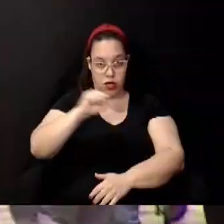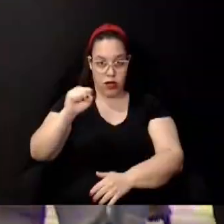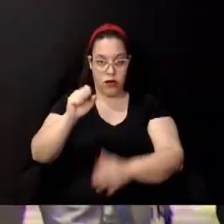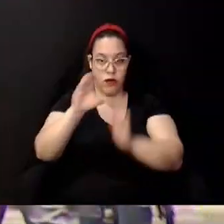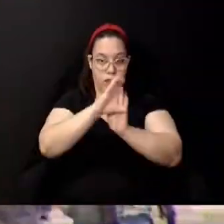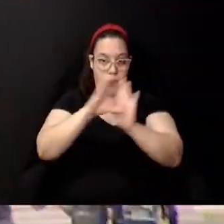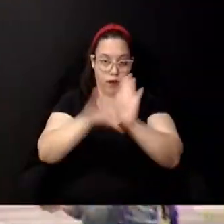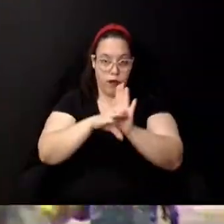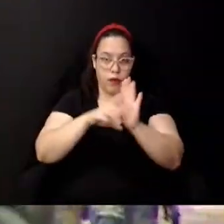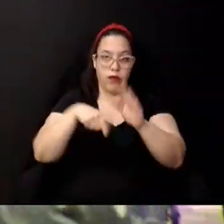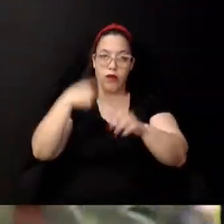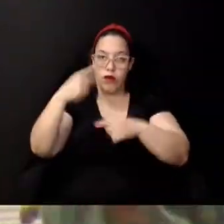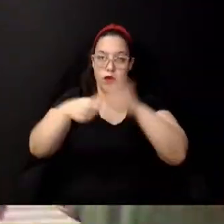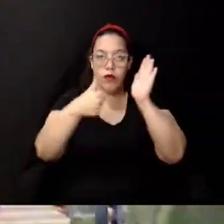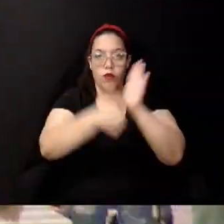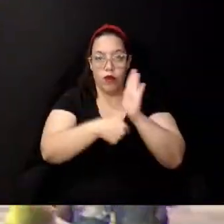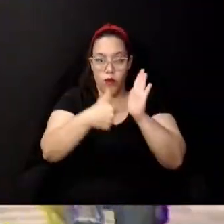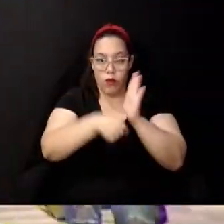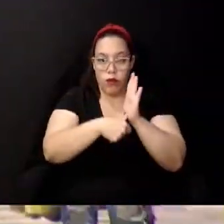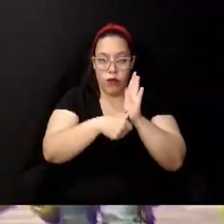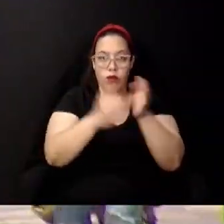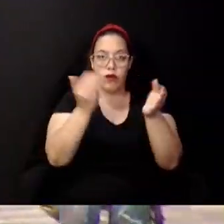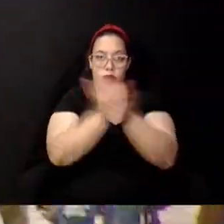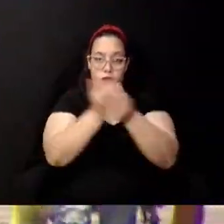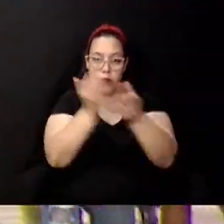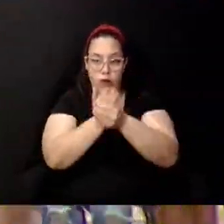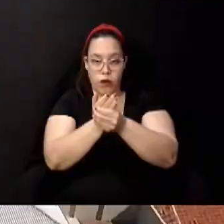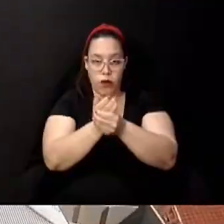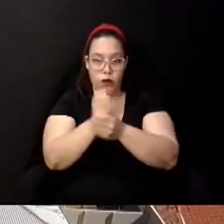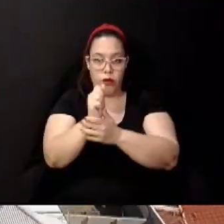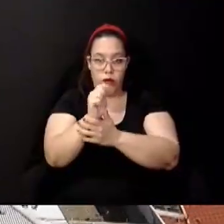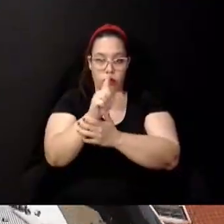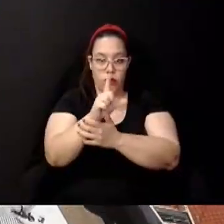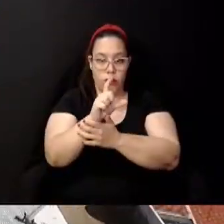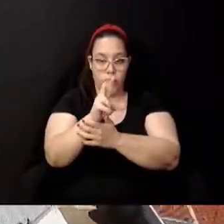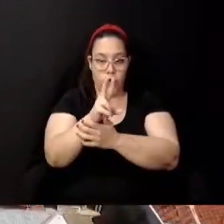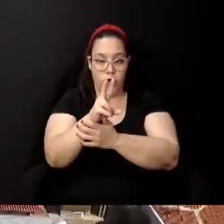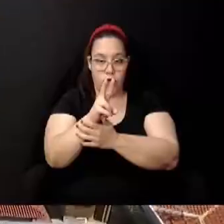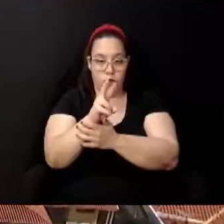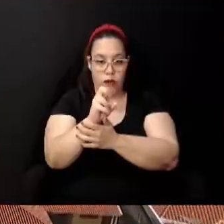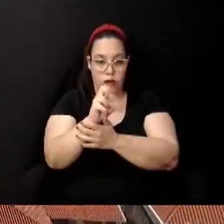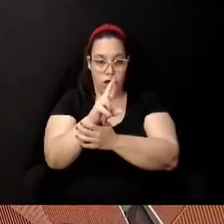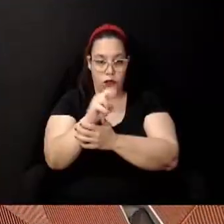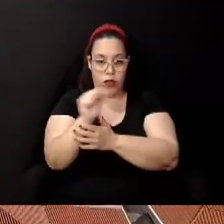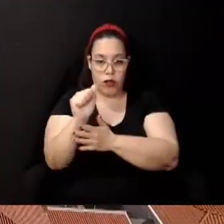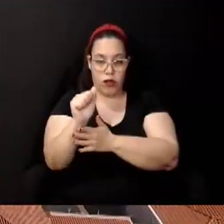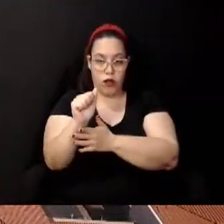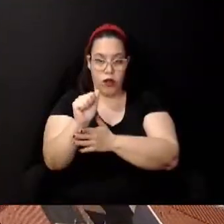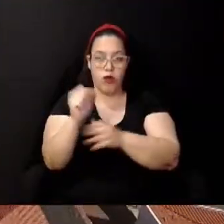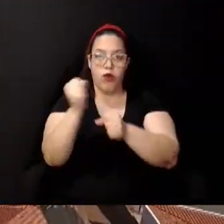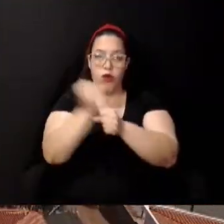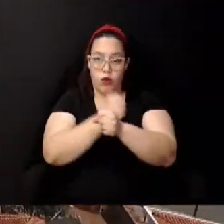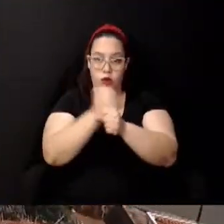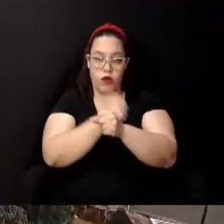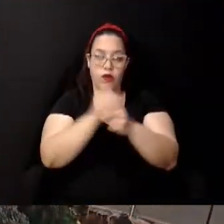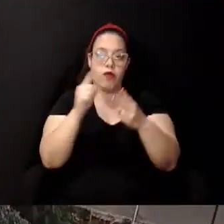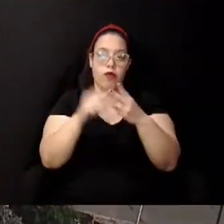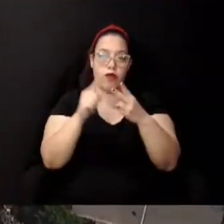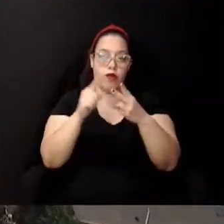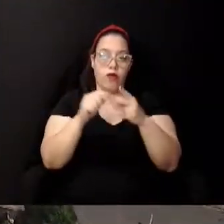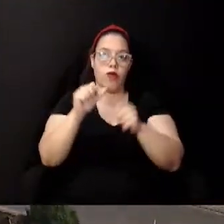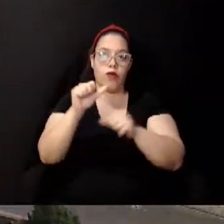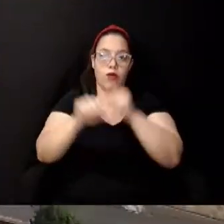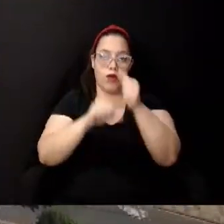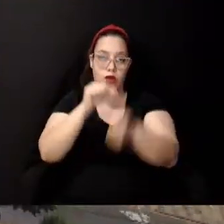outros documentos e processos, o alvará de funcionamento, alvará de construção, de reforma,